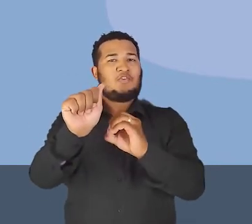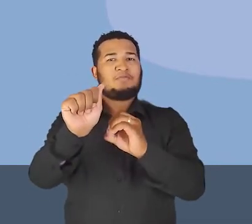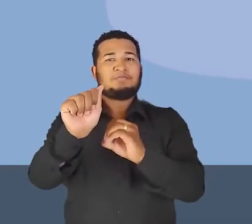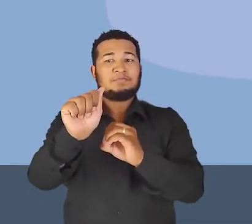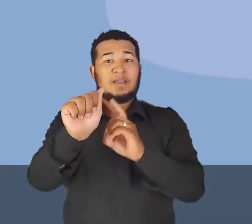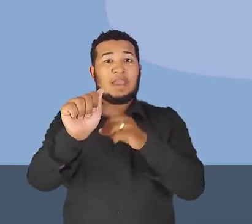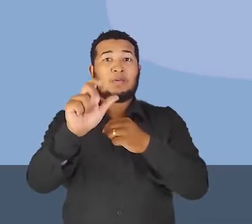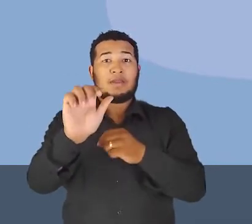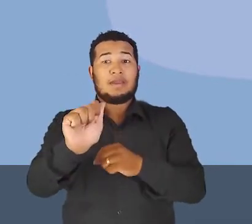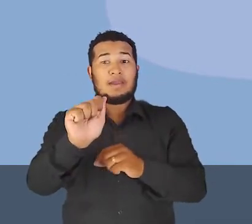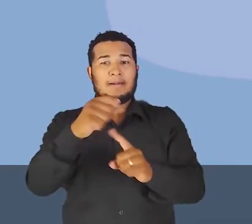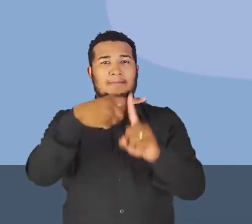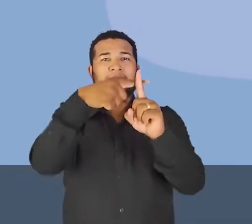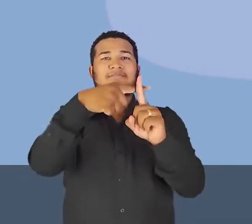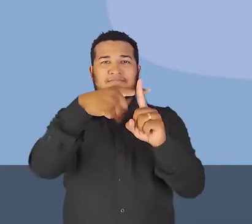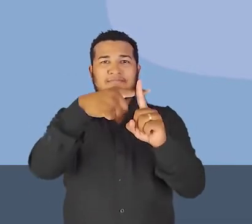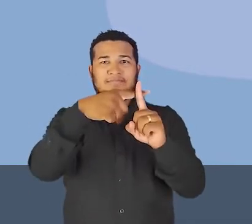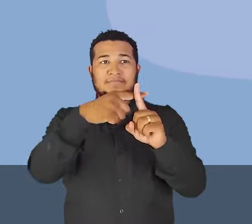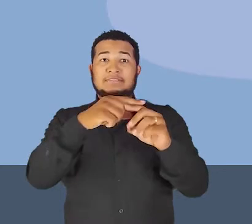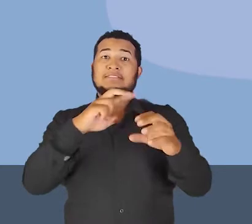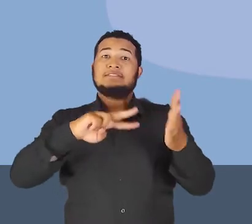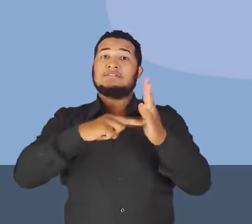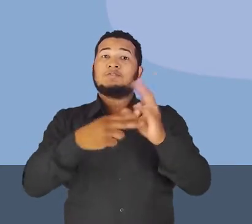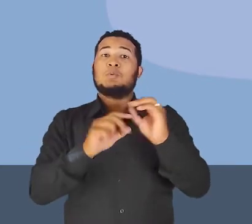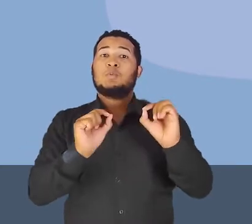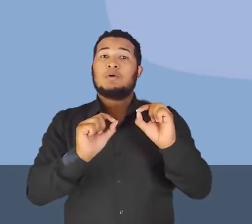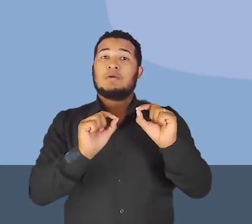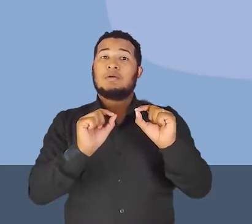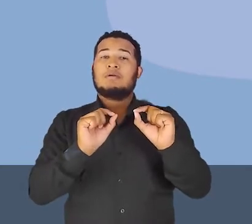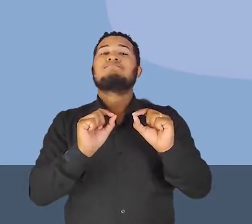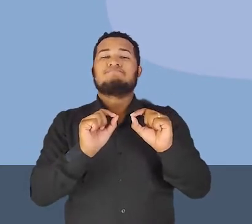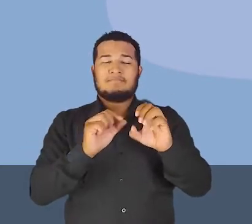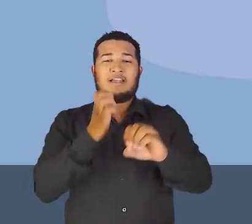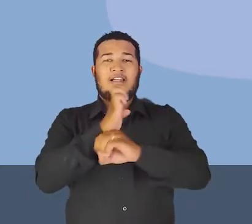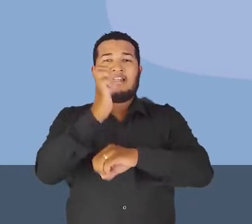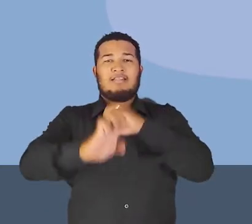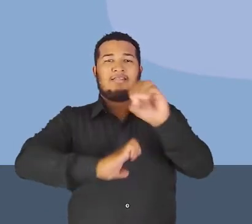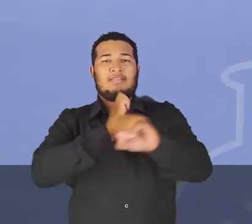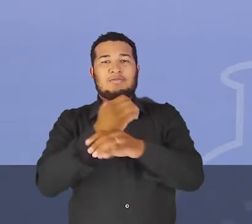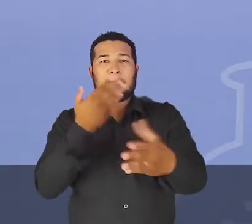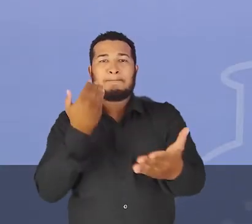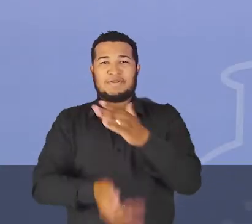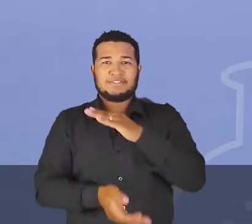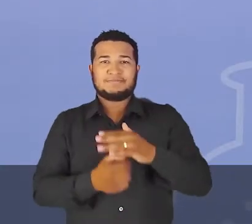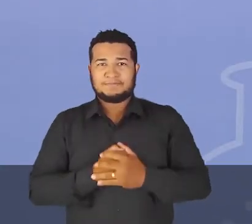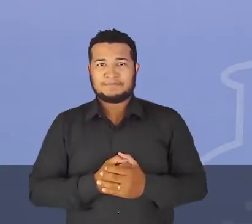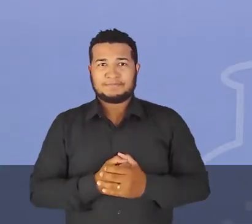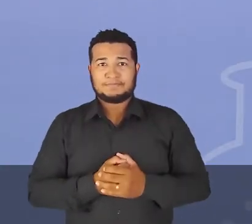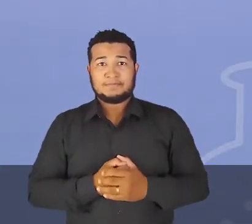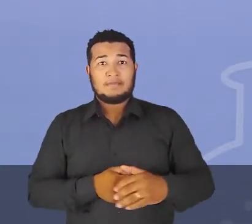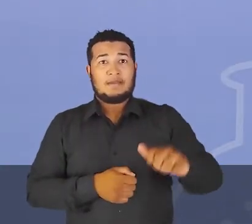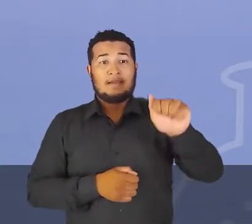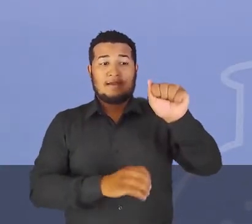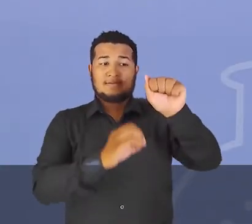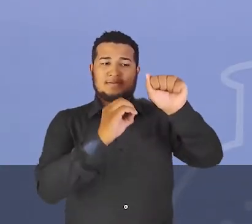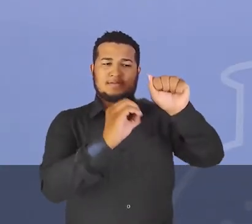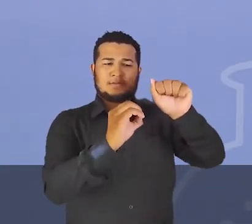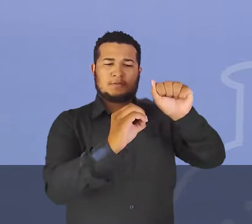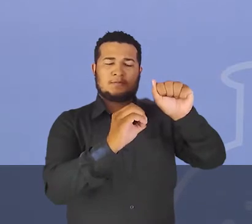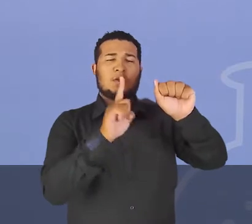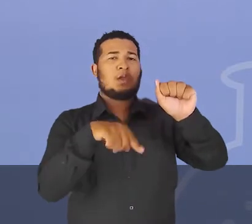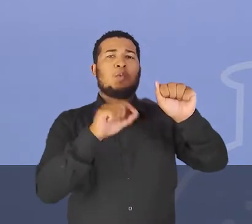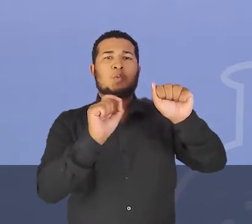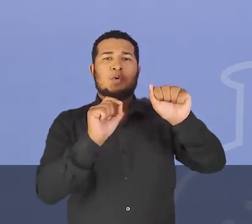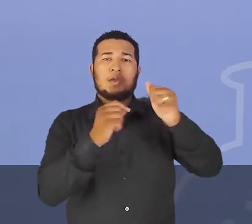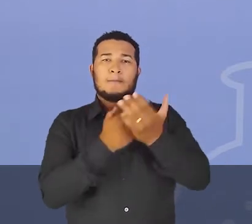tornar A+, e vai perder um elétron. Então, olha só, presta atenção aqui em mim. O A0, zero é a carga inicial